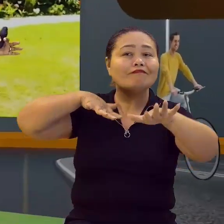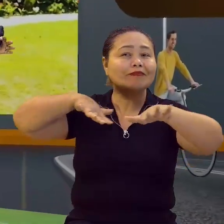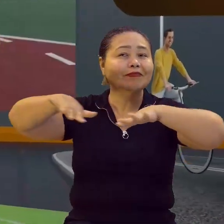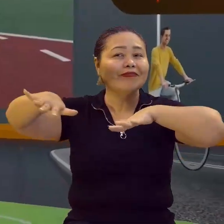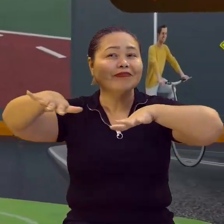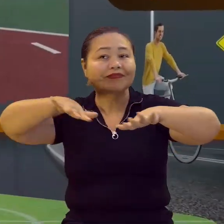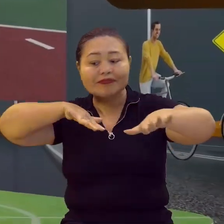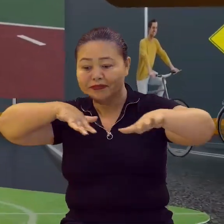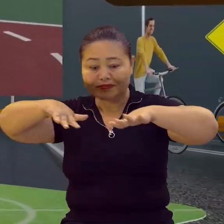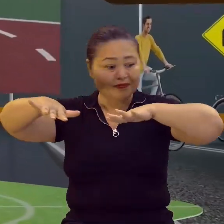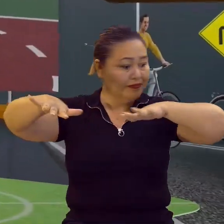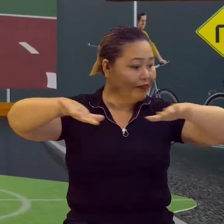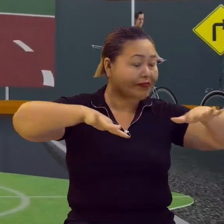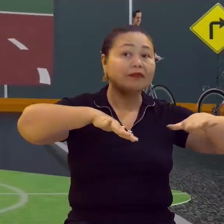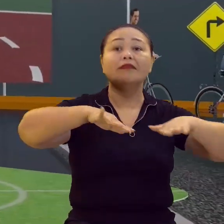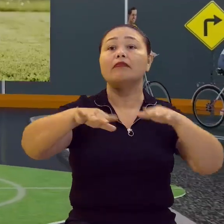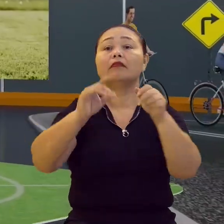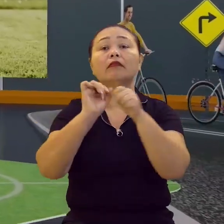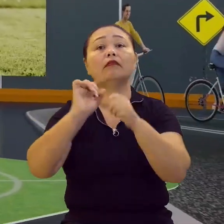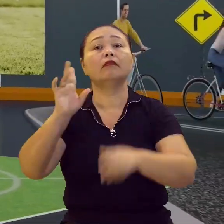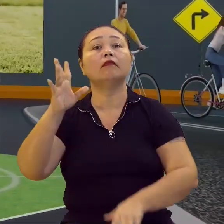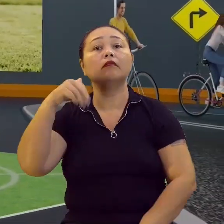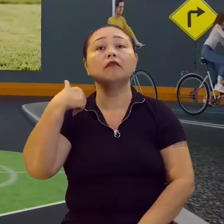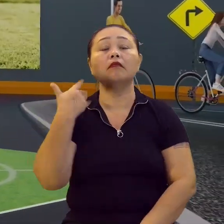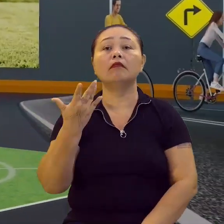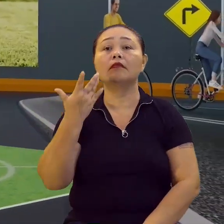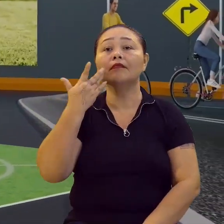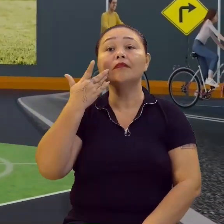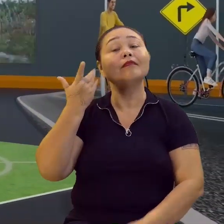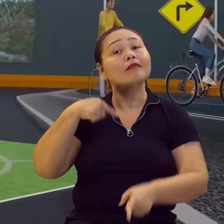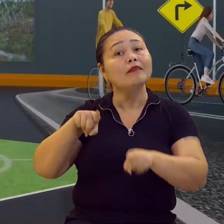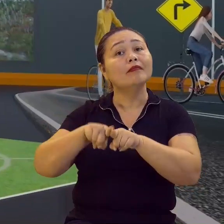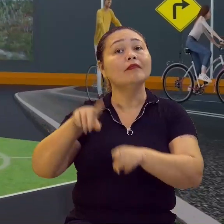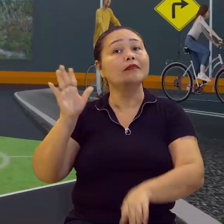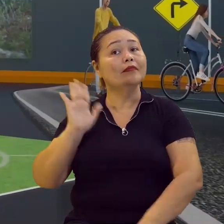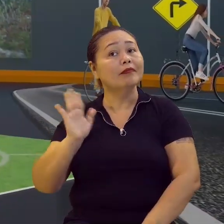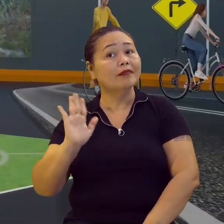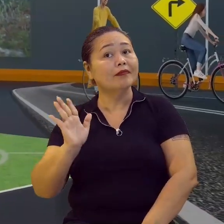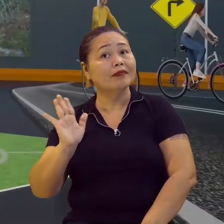certo? E aí, gente, já vou me despedindo de vocês aqui.